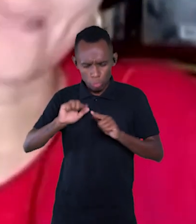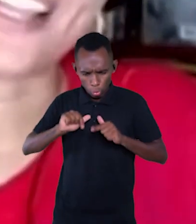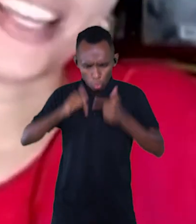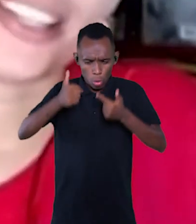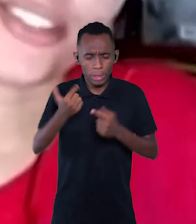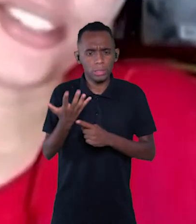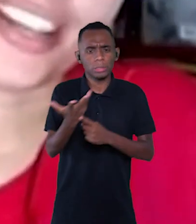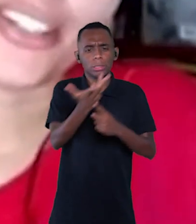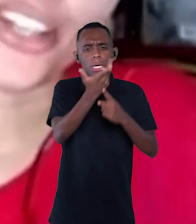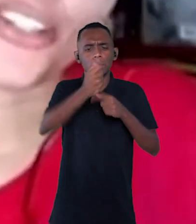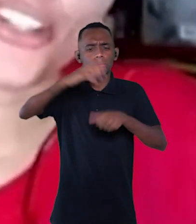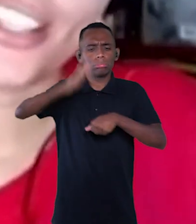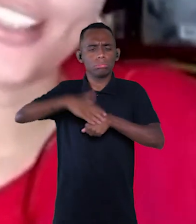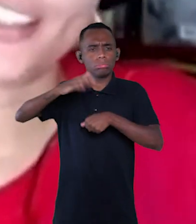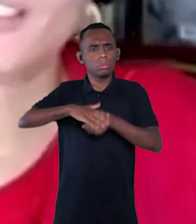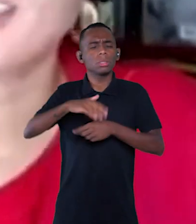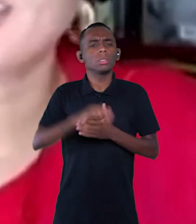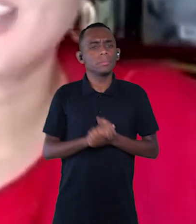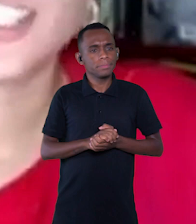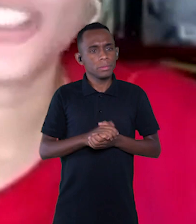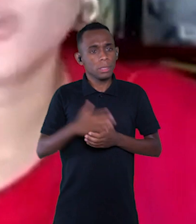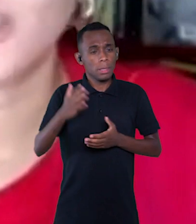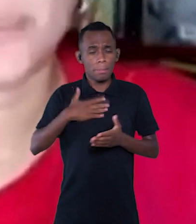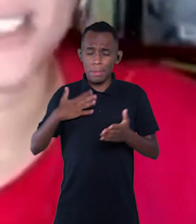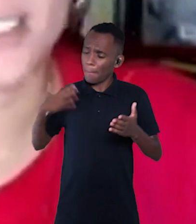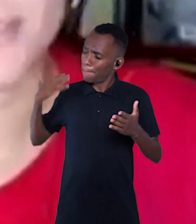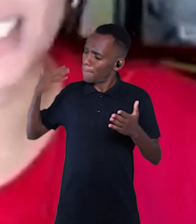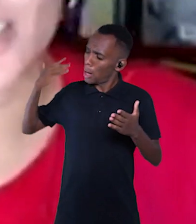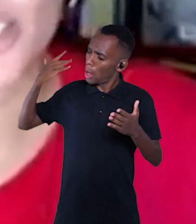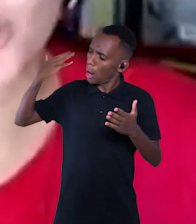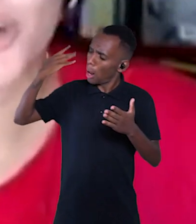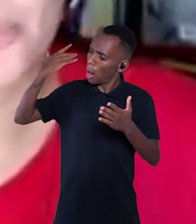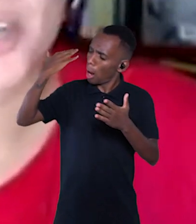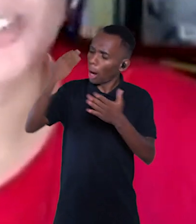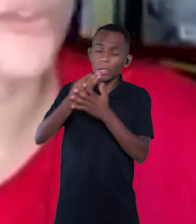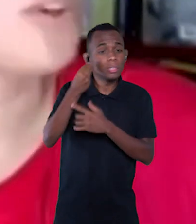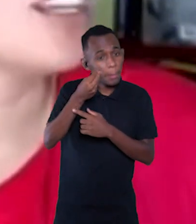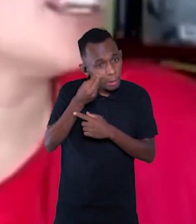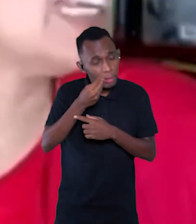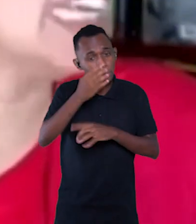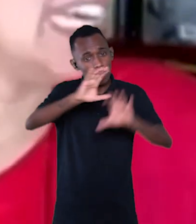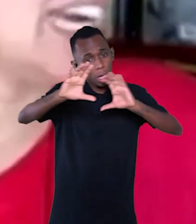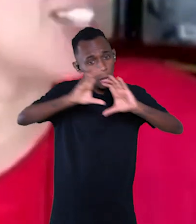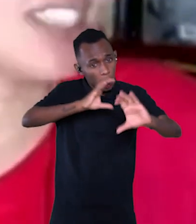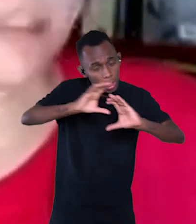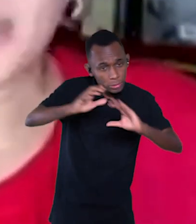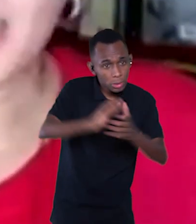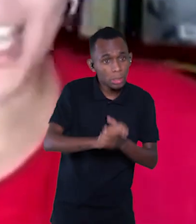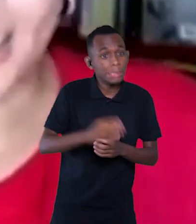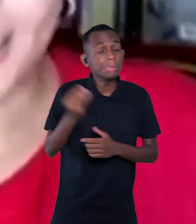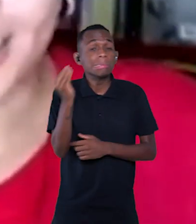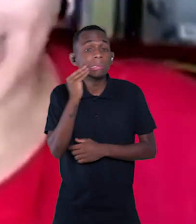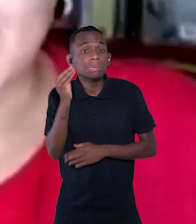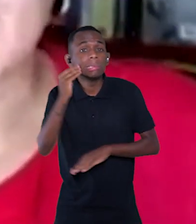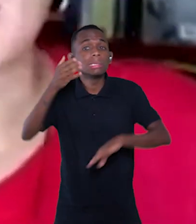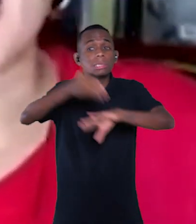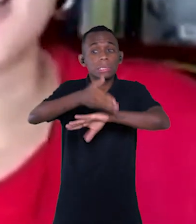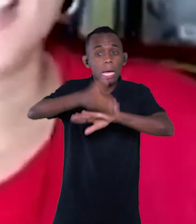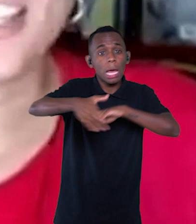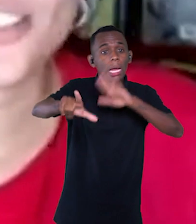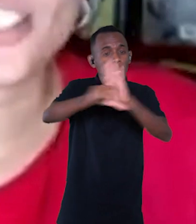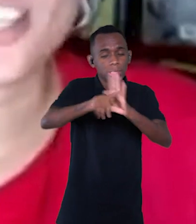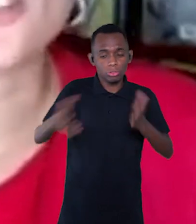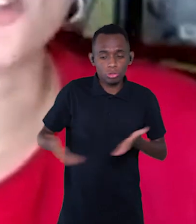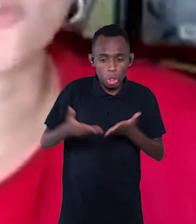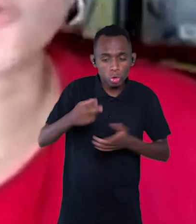artista independente. A gente, durante toda a minha trajetória como cantora, a gente sempre tenta